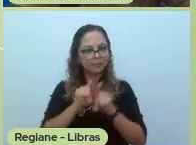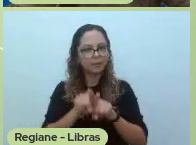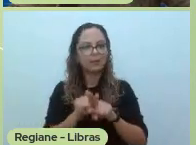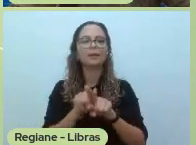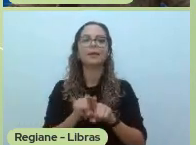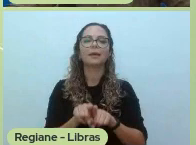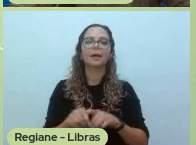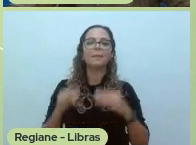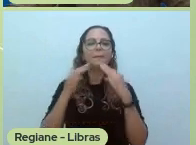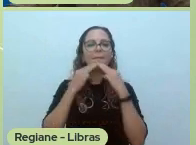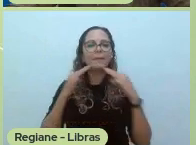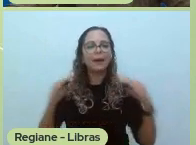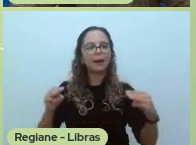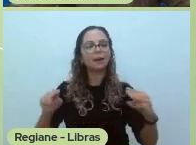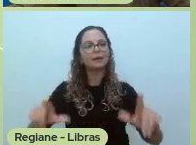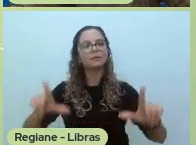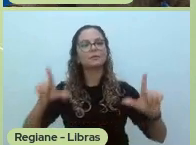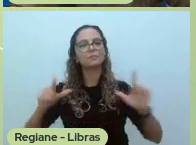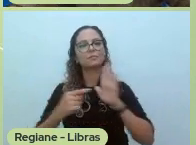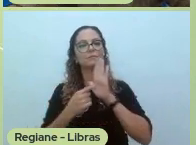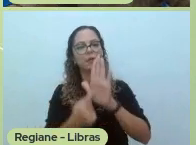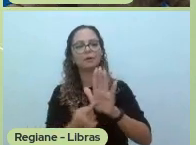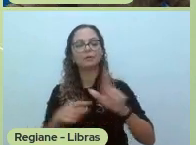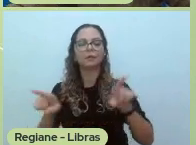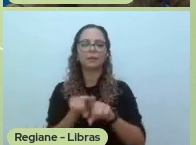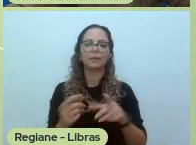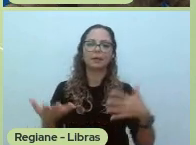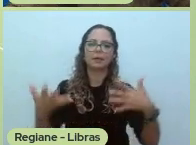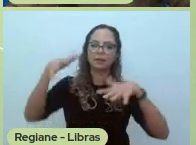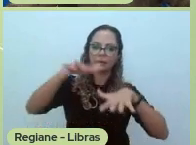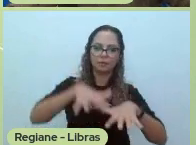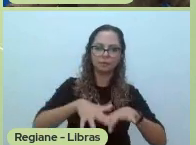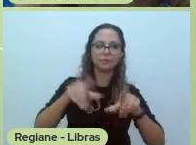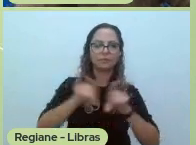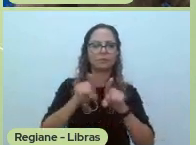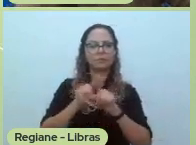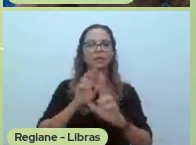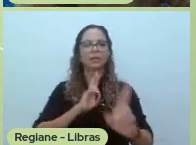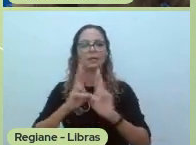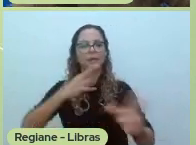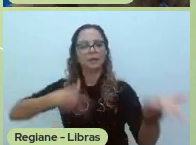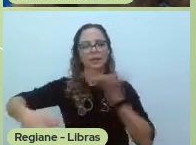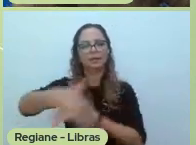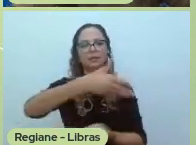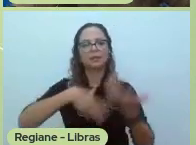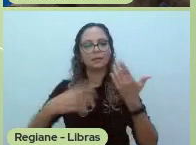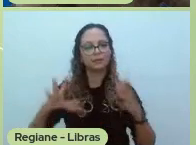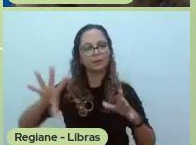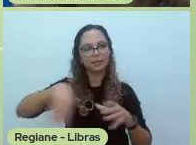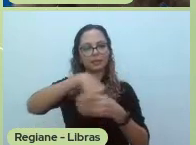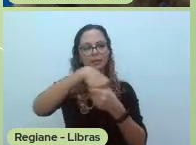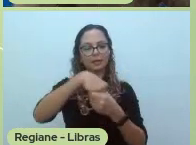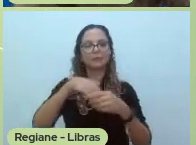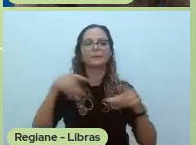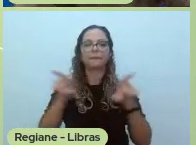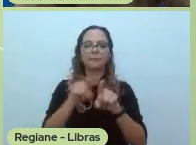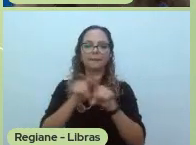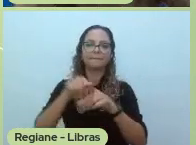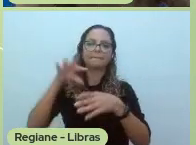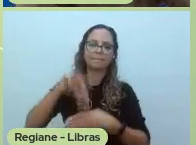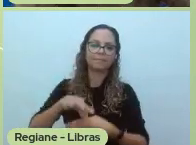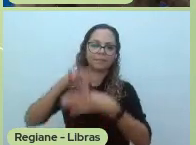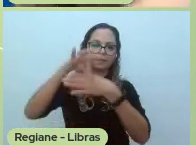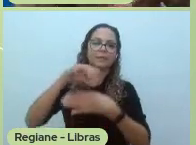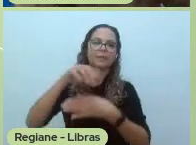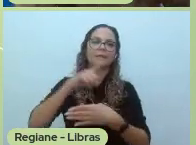área de inclusão e de relacionamento interno, permeia a estratégia de liderança, onde a gente faz desenvolvimento de liderança